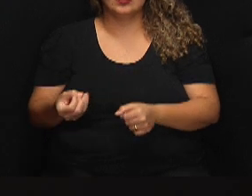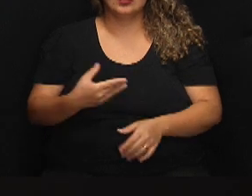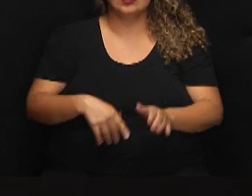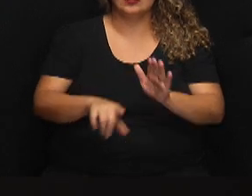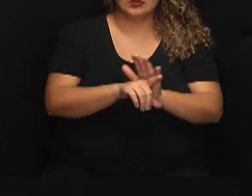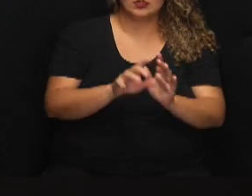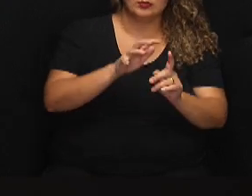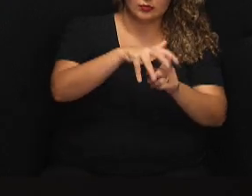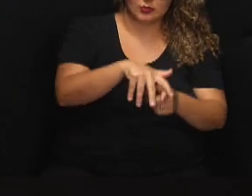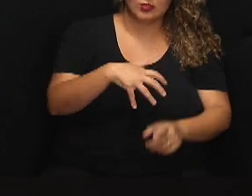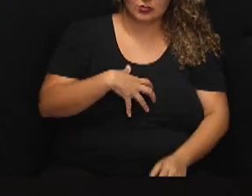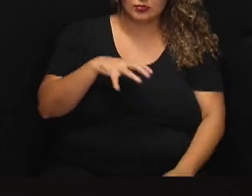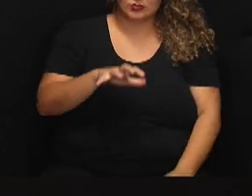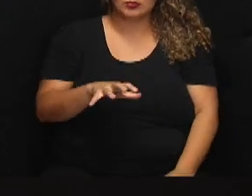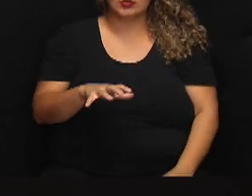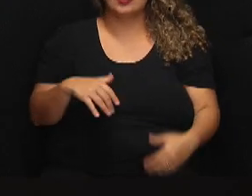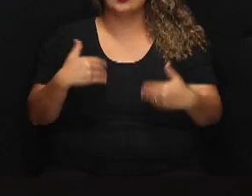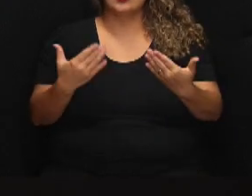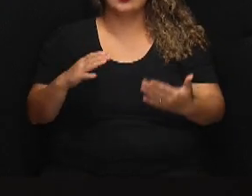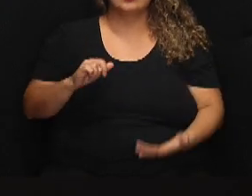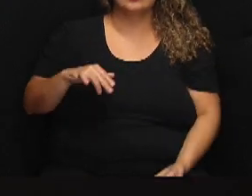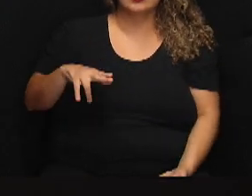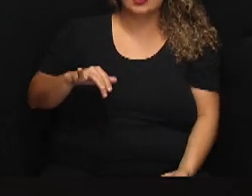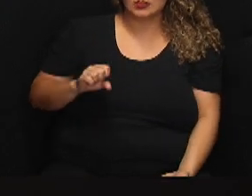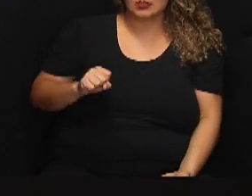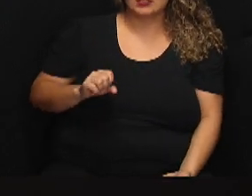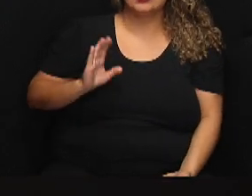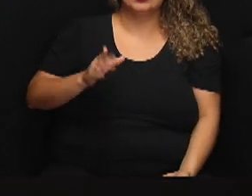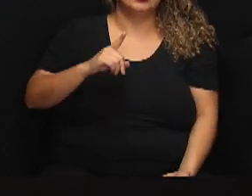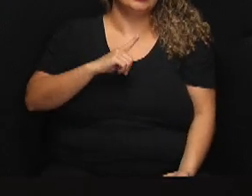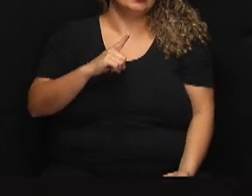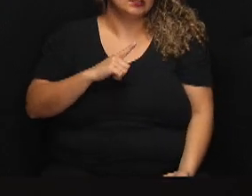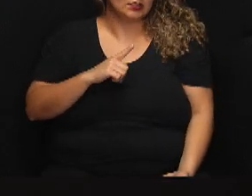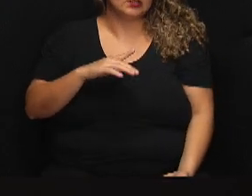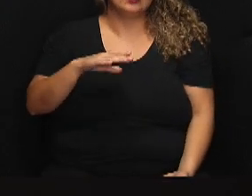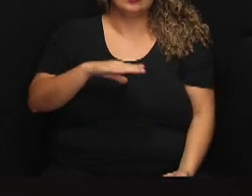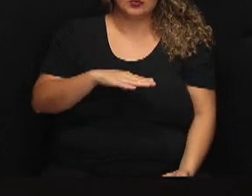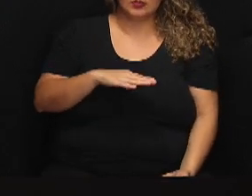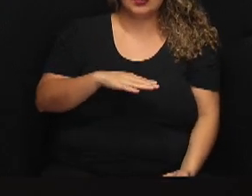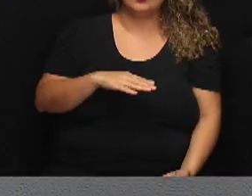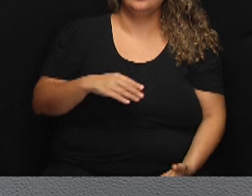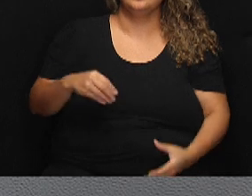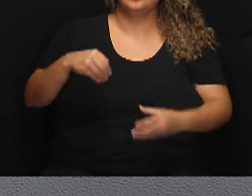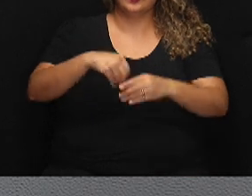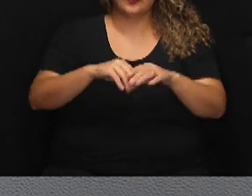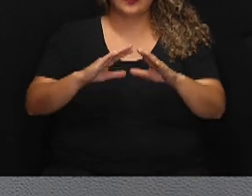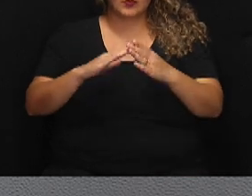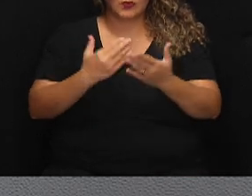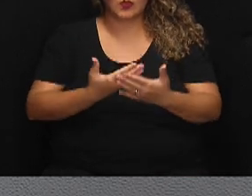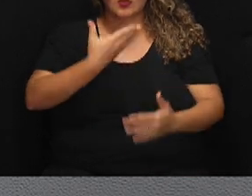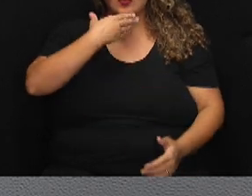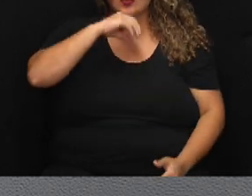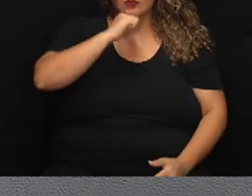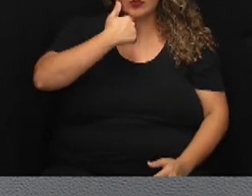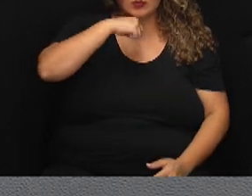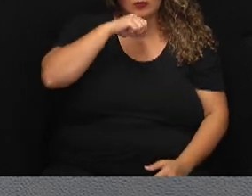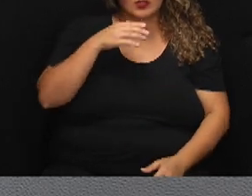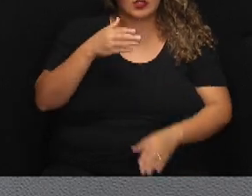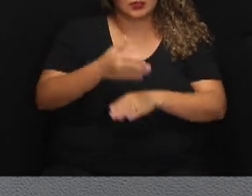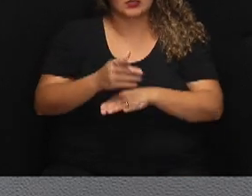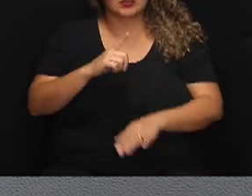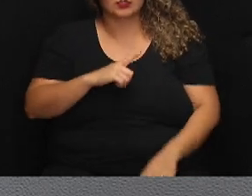é justamente isso. Quais são os canais já existentes no município que passam pelas escolas, onde os pais podem ter acesso, mas que